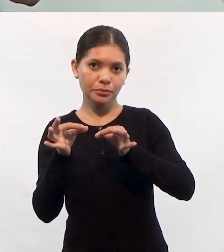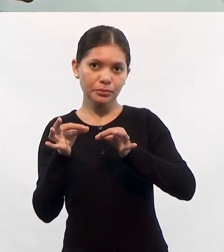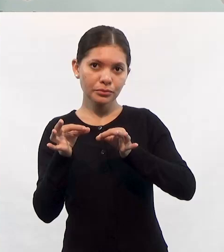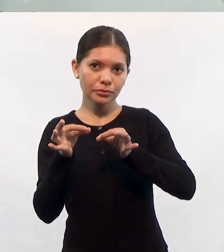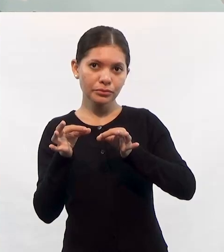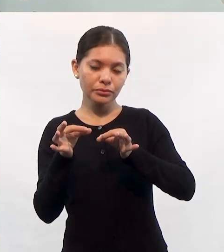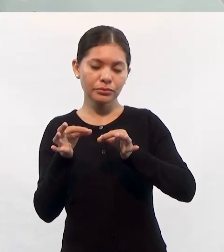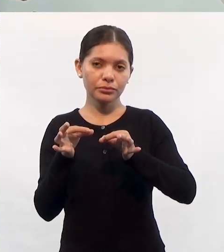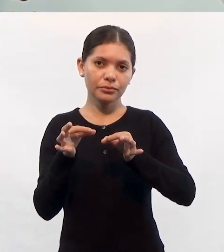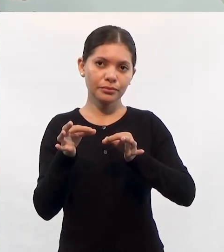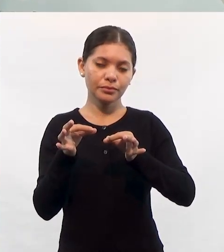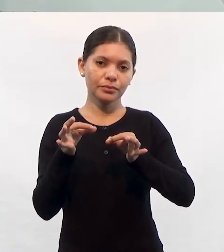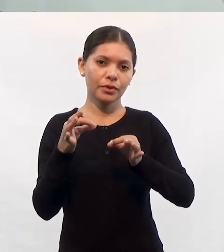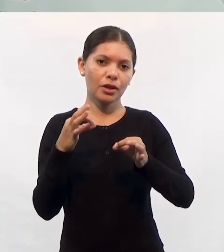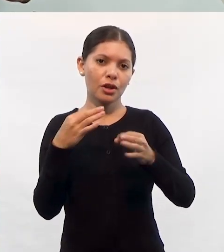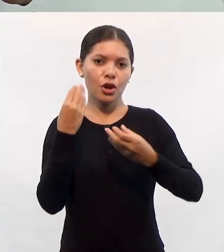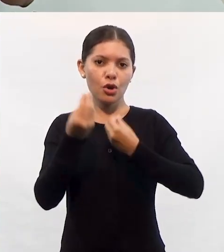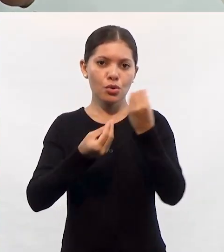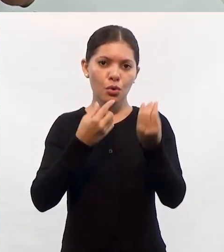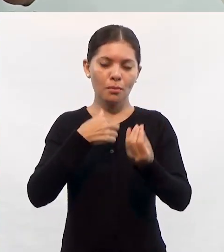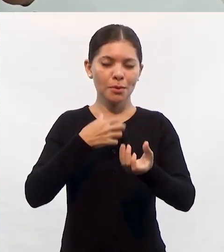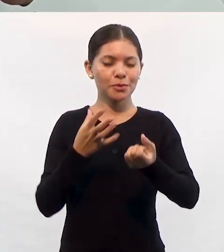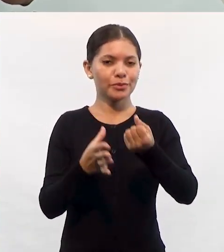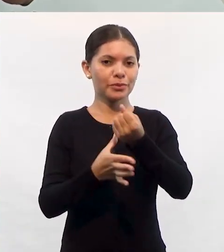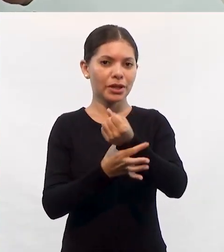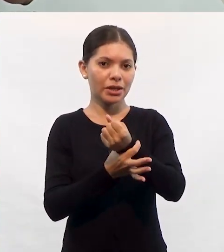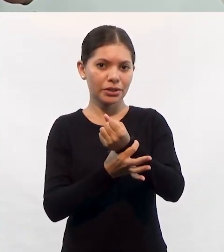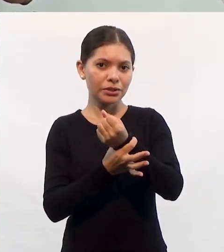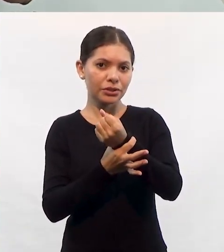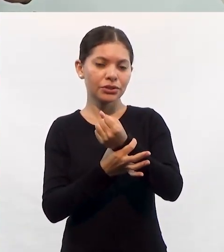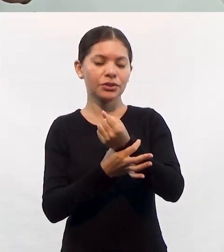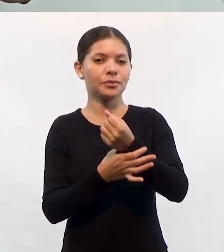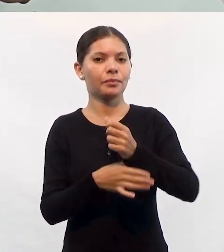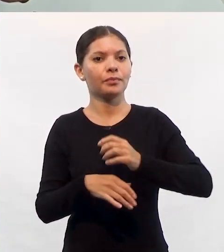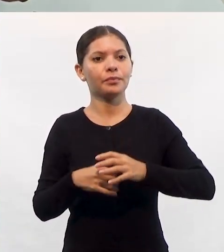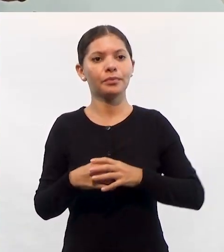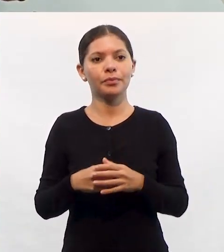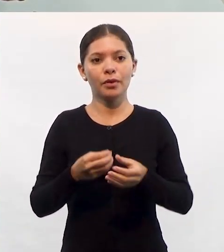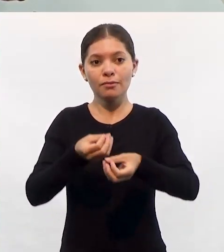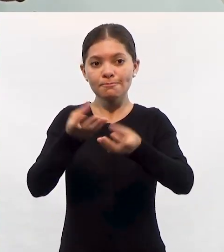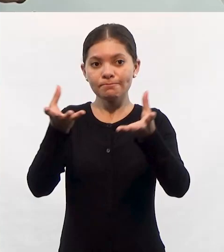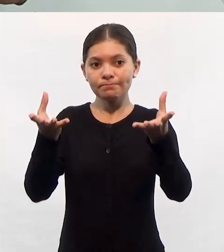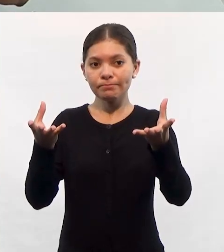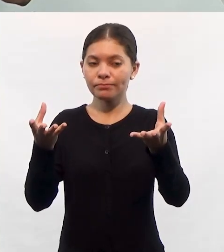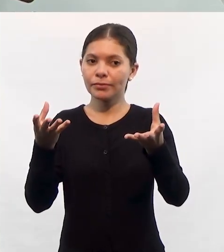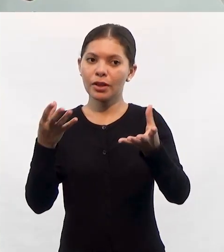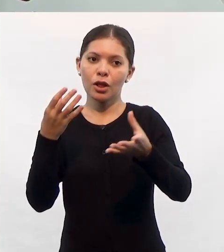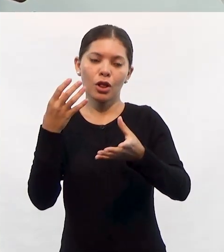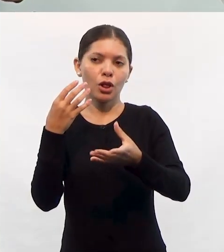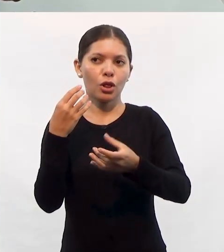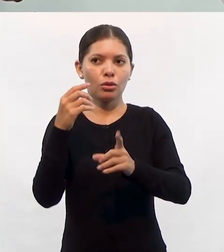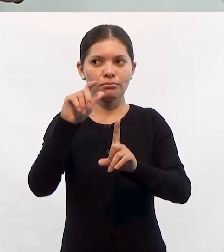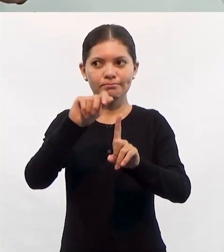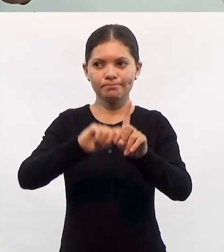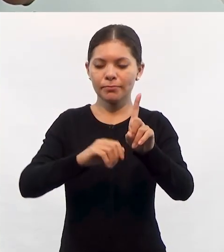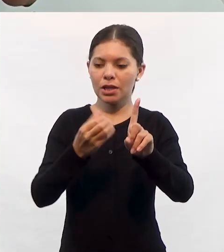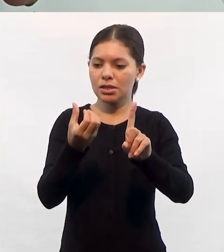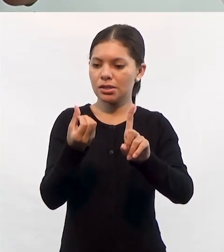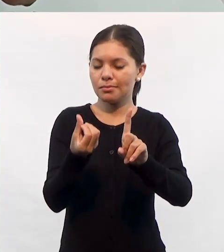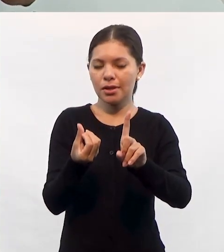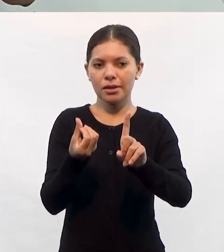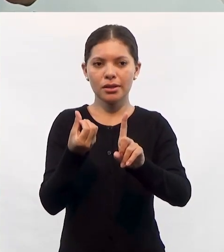como é que ele vai garantir a fornecimento de insumos aí durante um ano seis meses